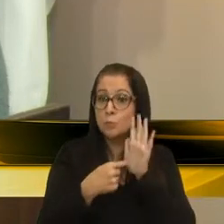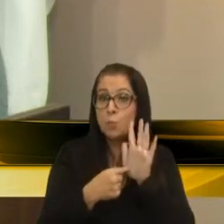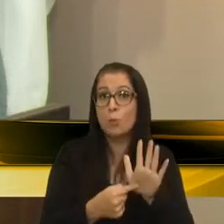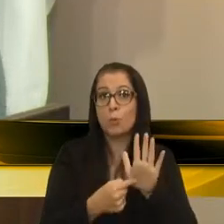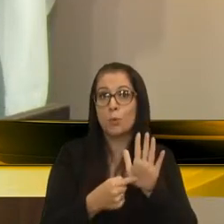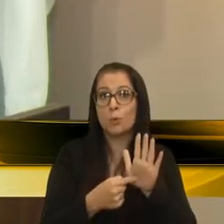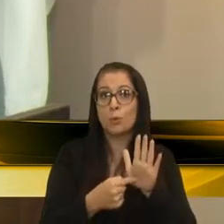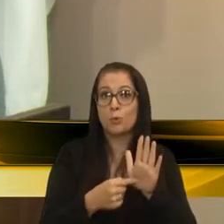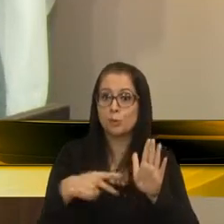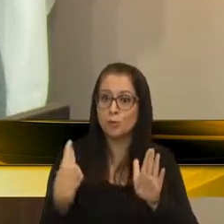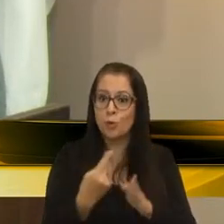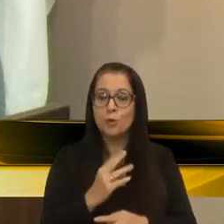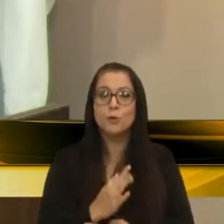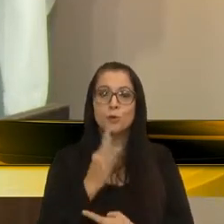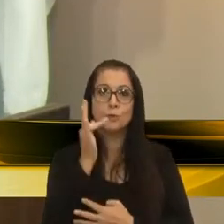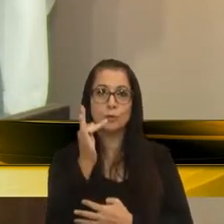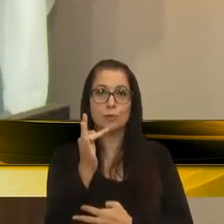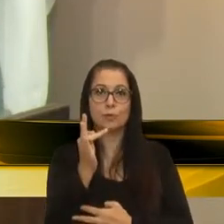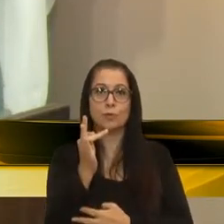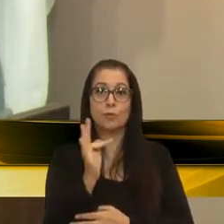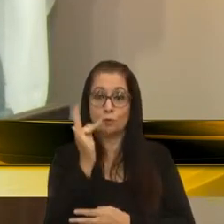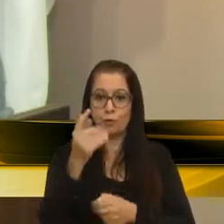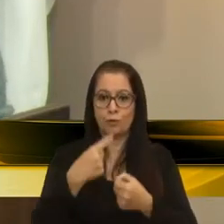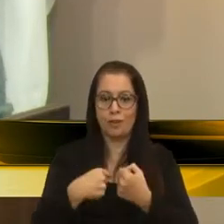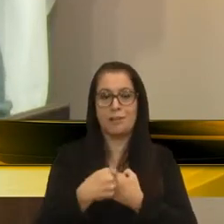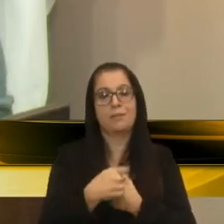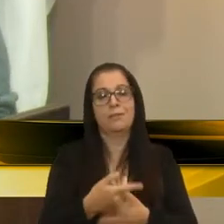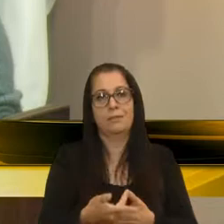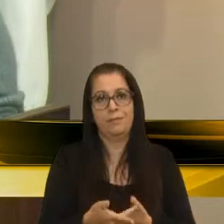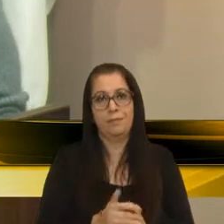do nosso futuro, do futuro da cidade.